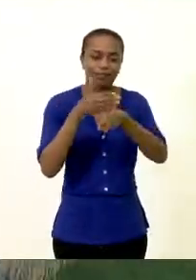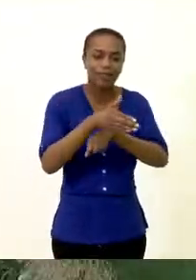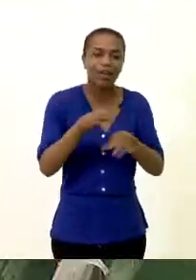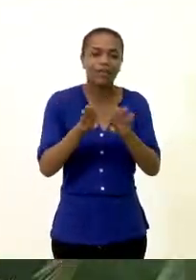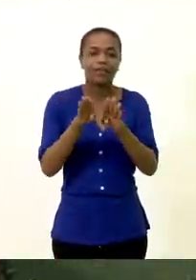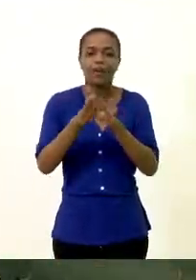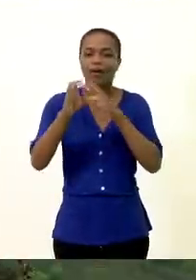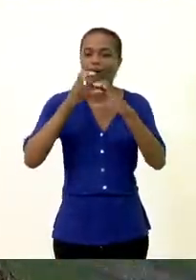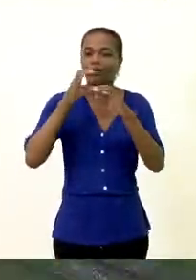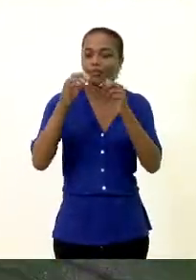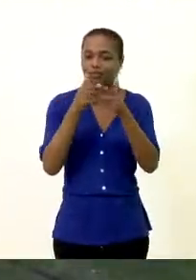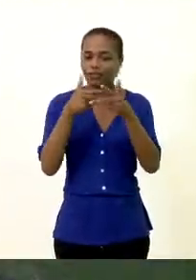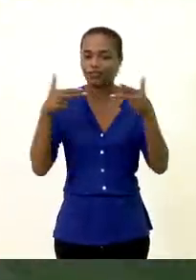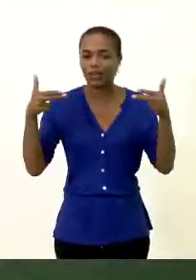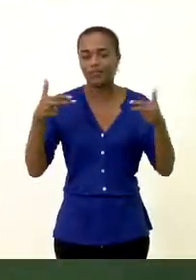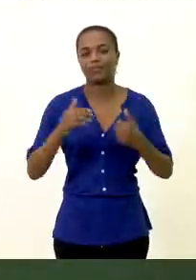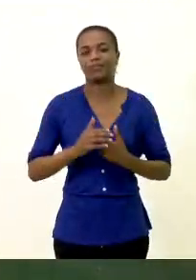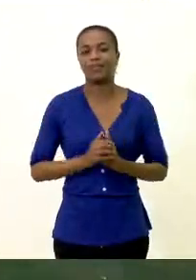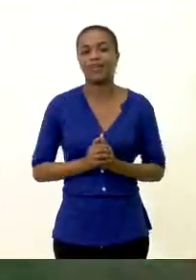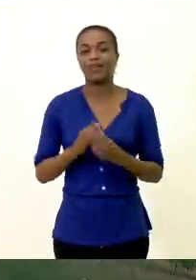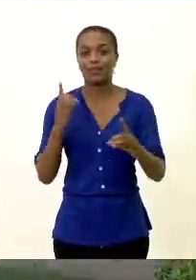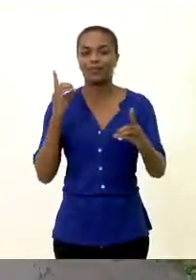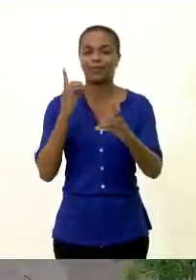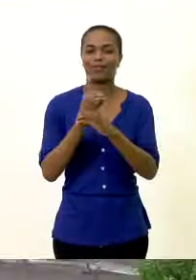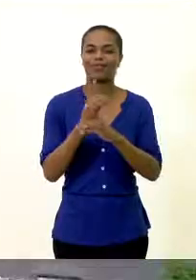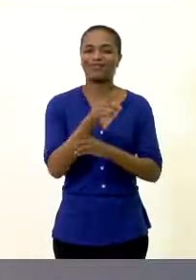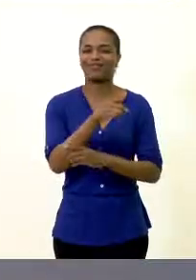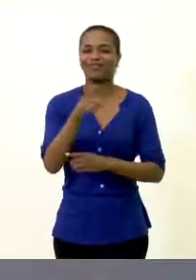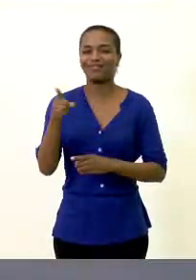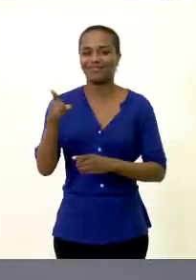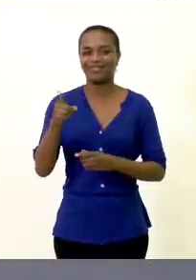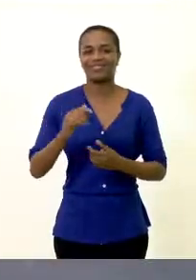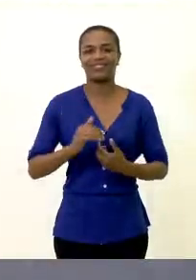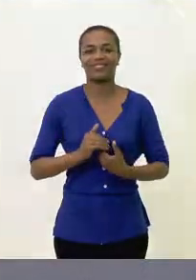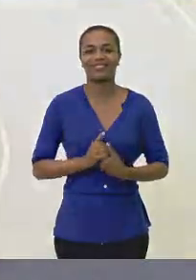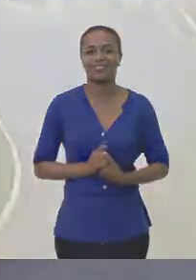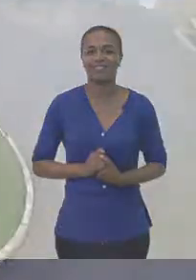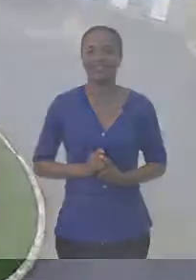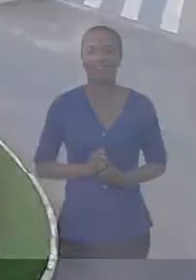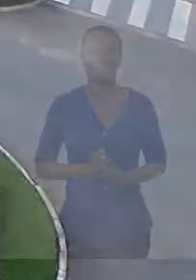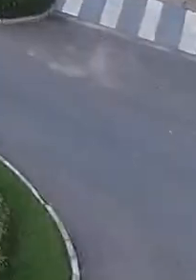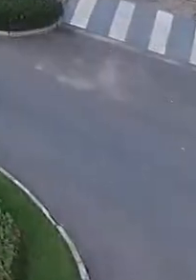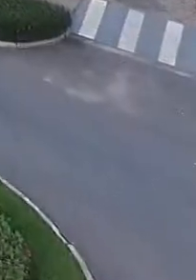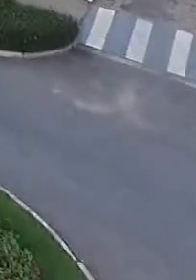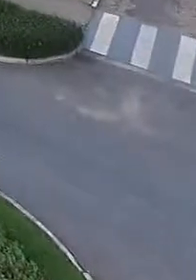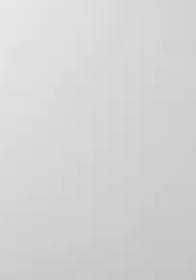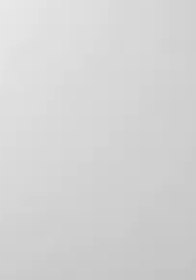do site e das mídias sociais da instituição. Esperamos você!